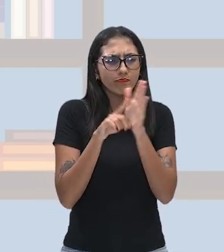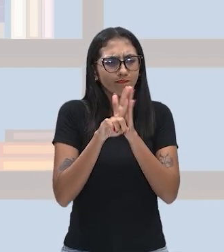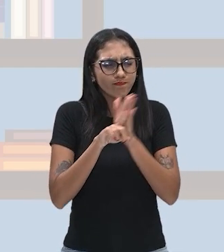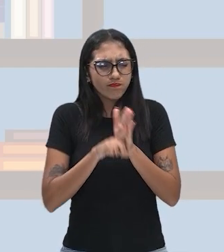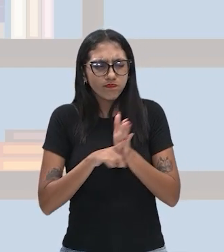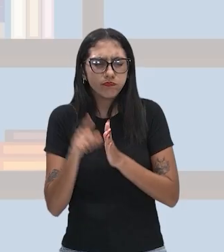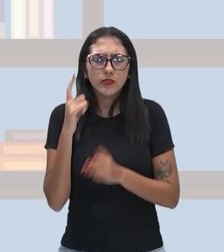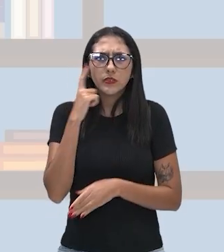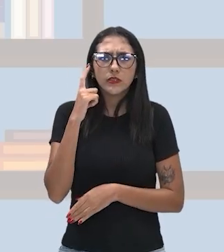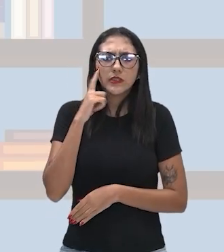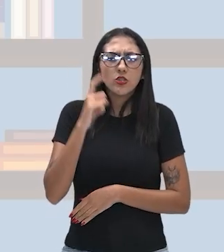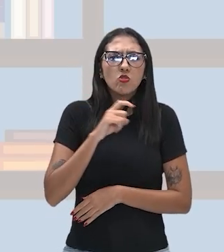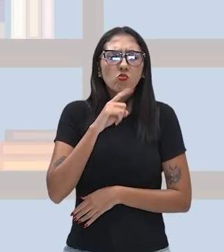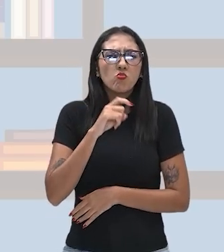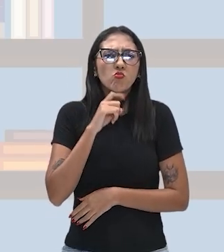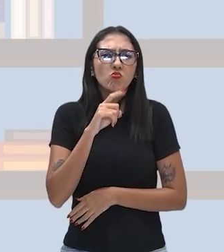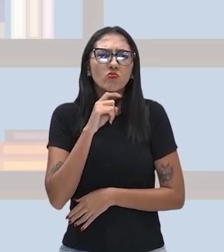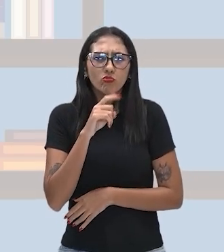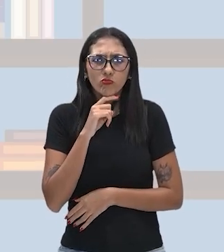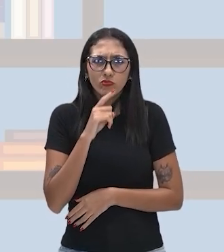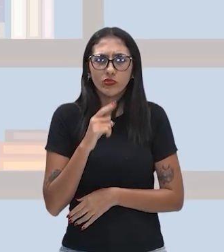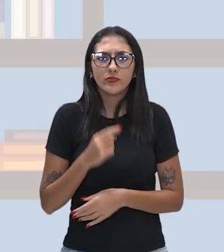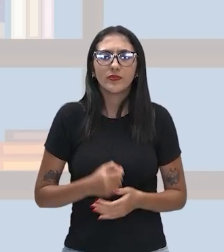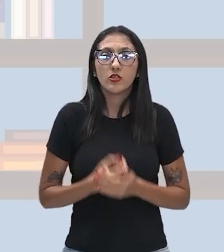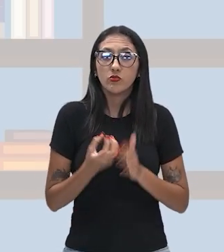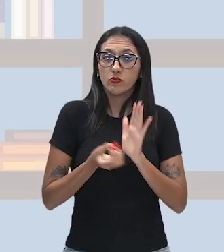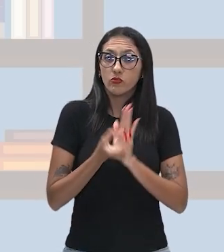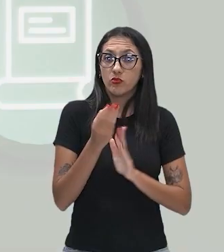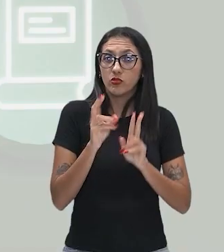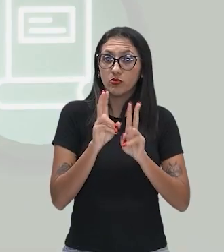da mecânica quântica.